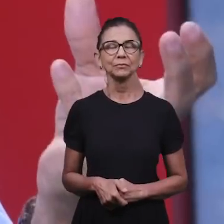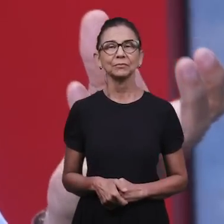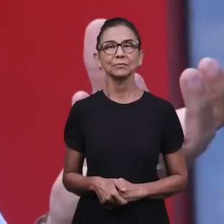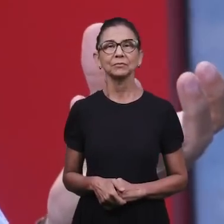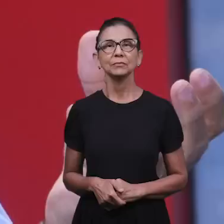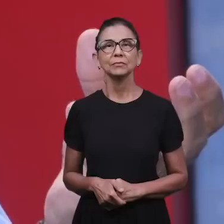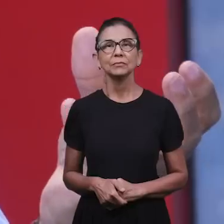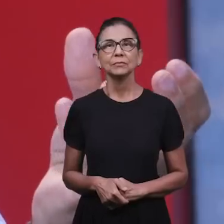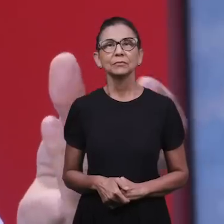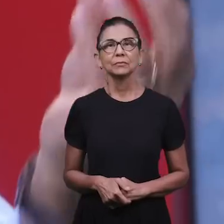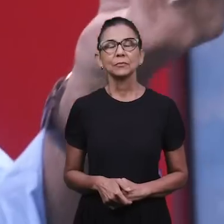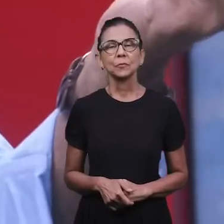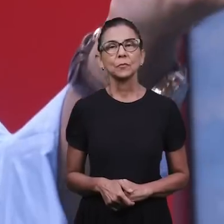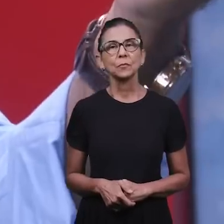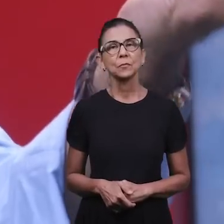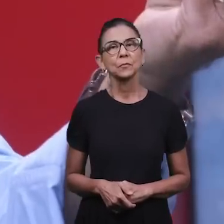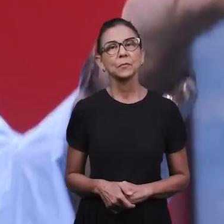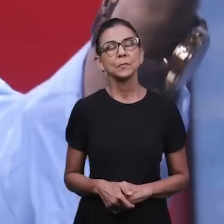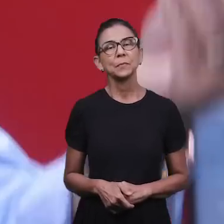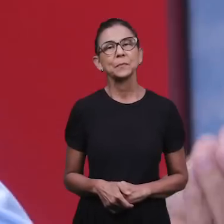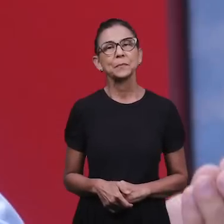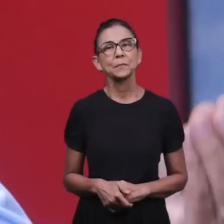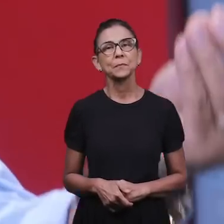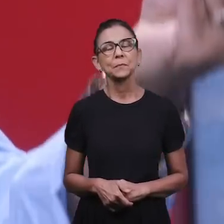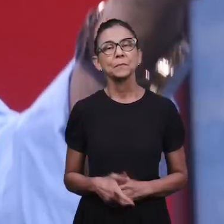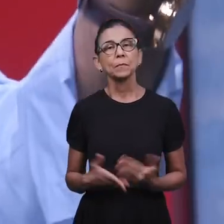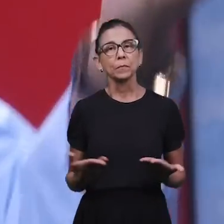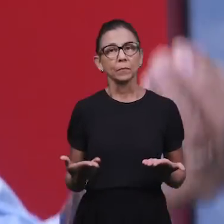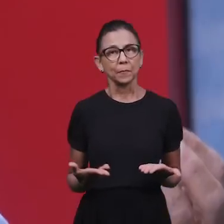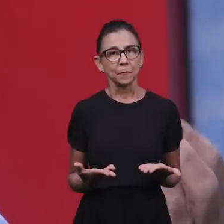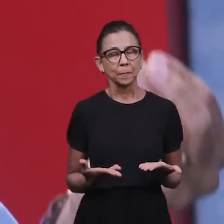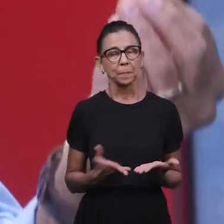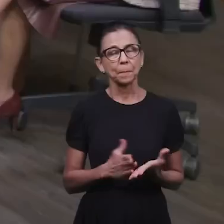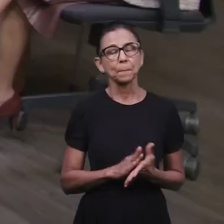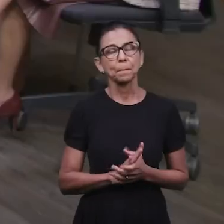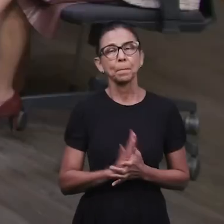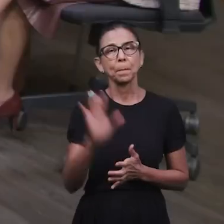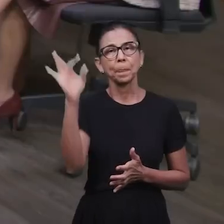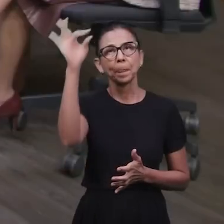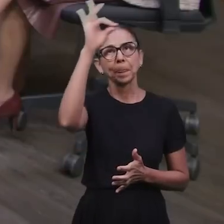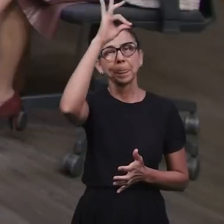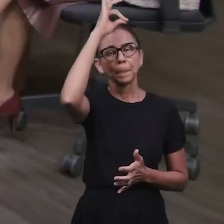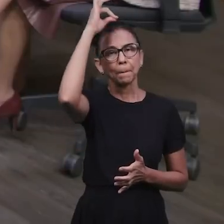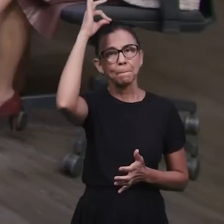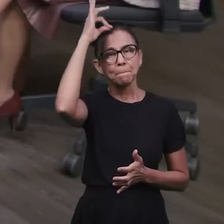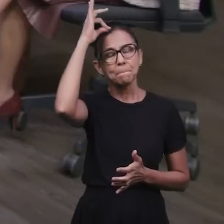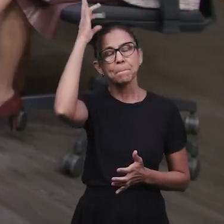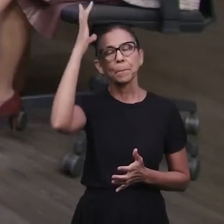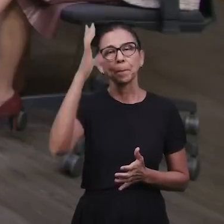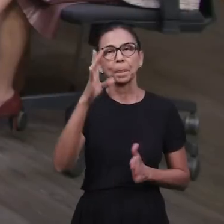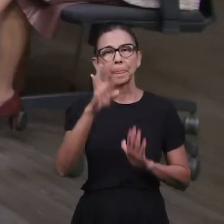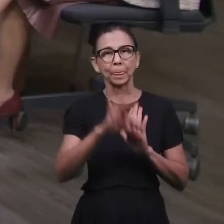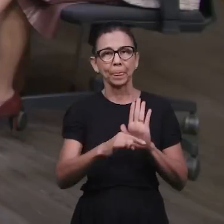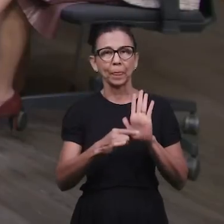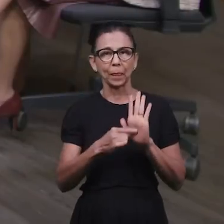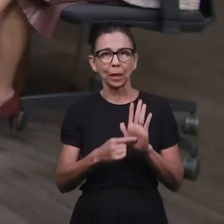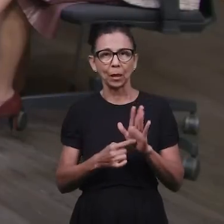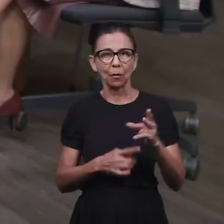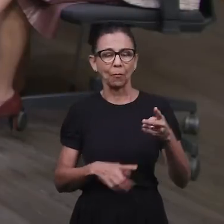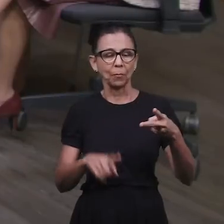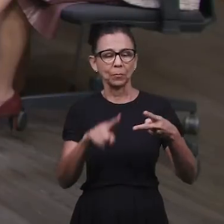duas estruturas. A sua estrutura física, você, Juliana, como gente, e a sua